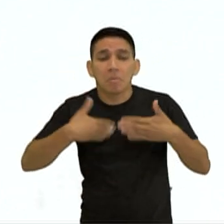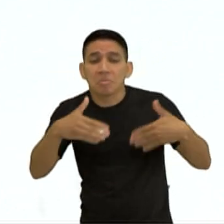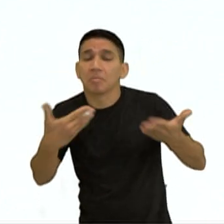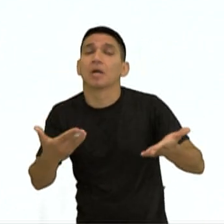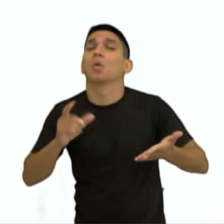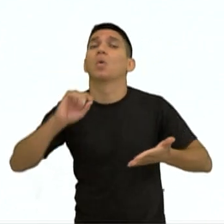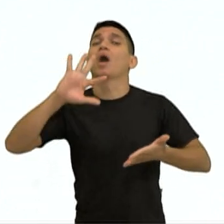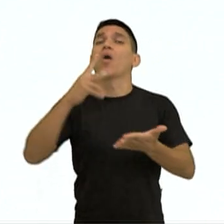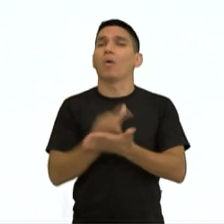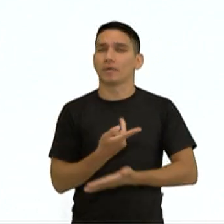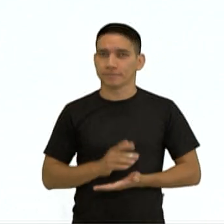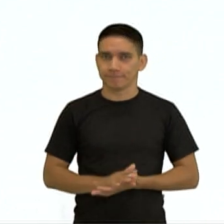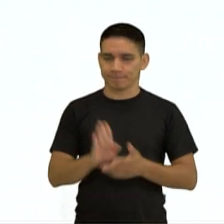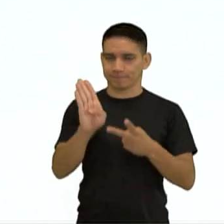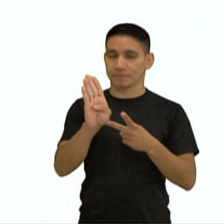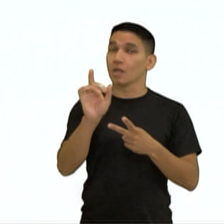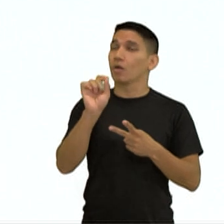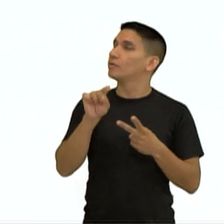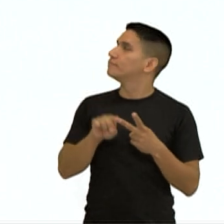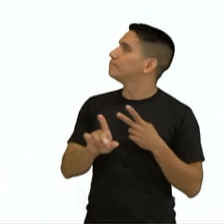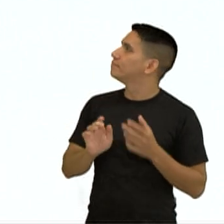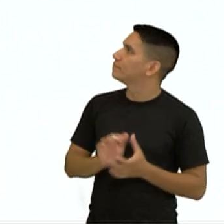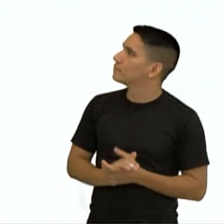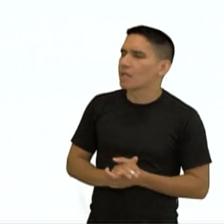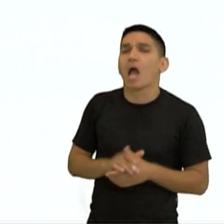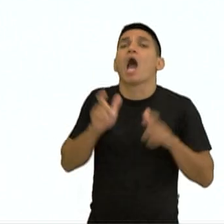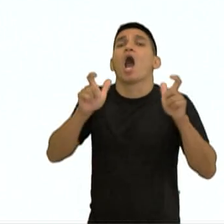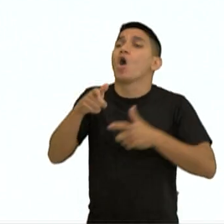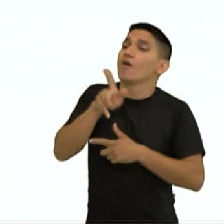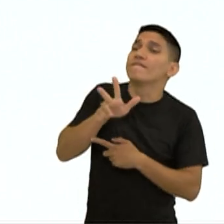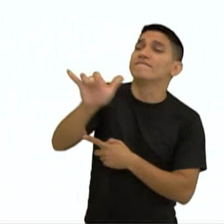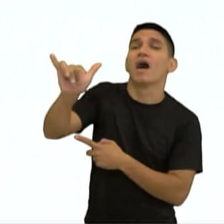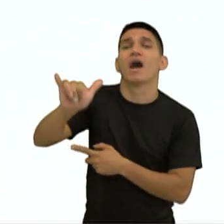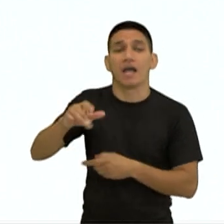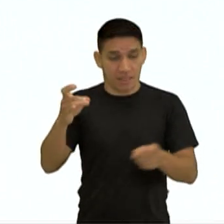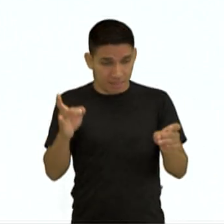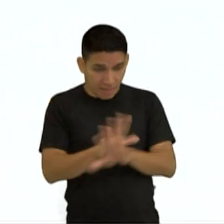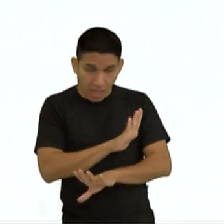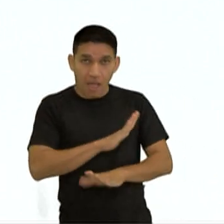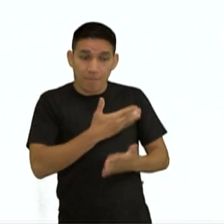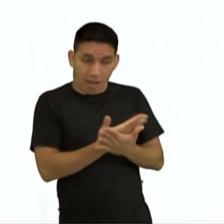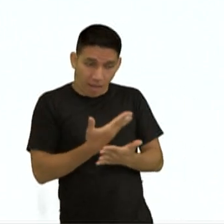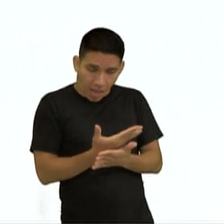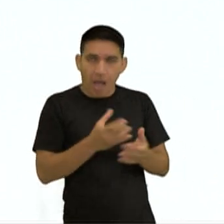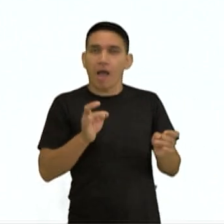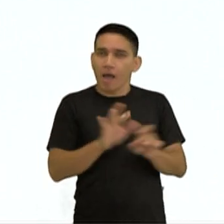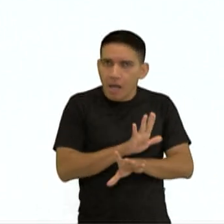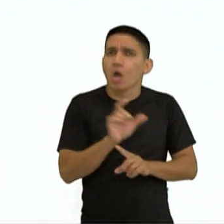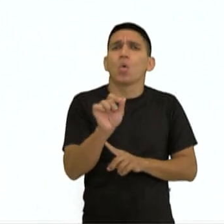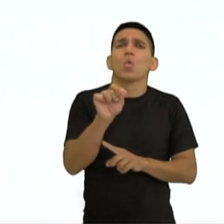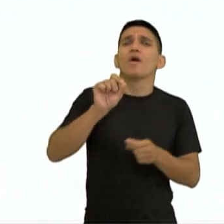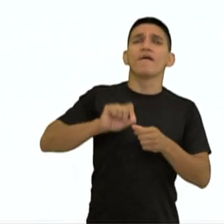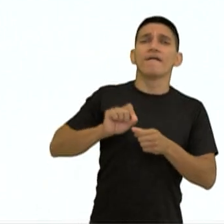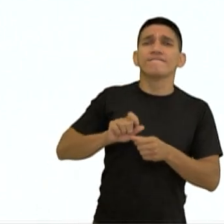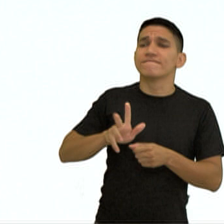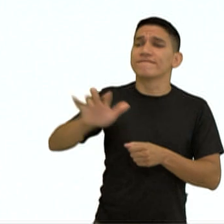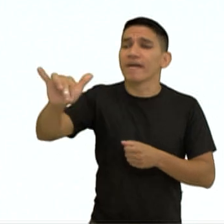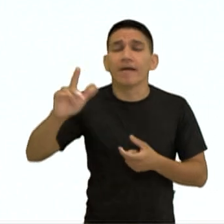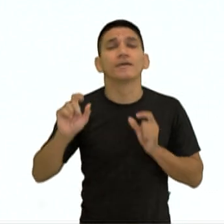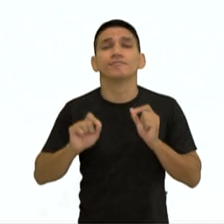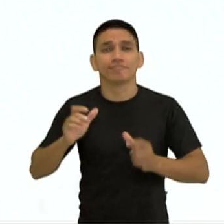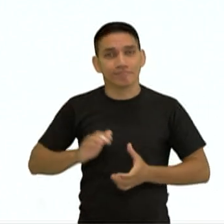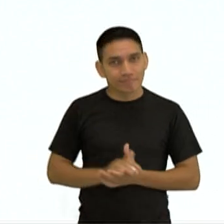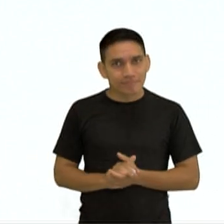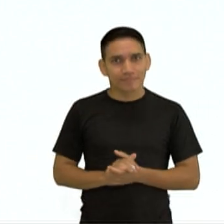momento? Where are you going? Onde você vai? Onde você está indo depois que acaba as suas aulas? Quando encerra suas aulas, o que você está fazendo?